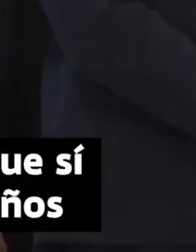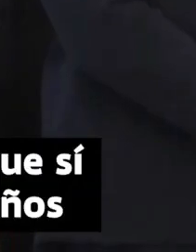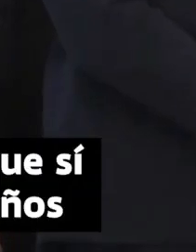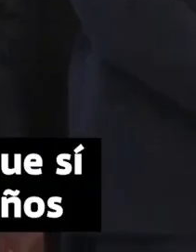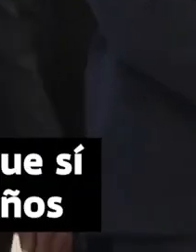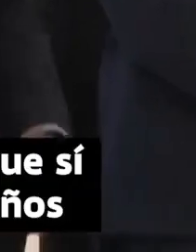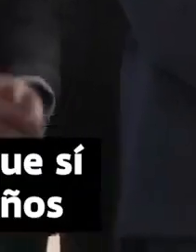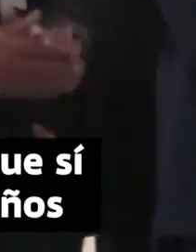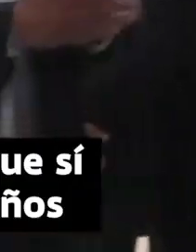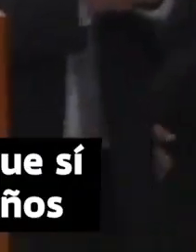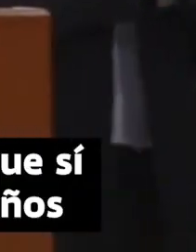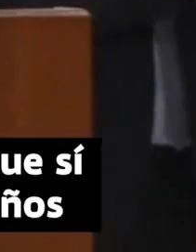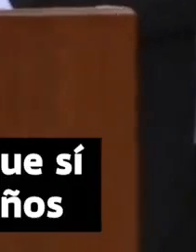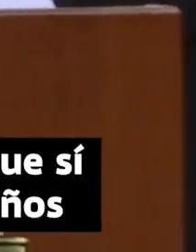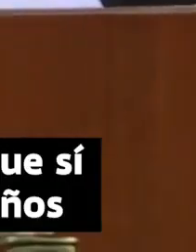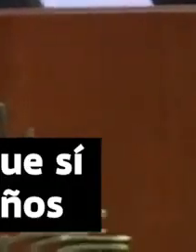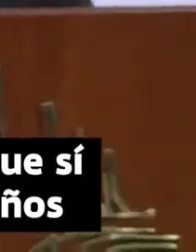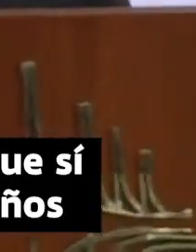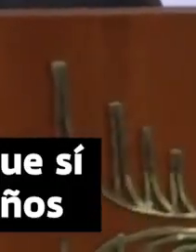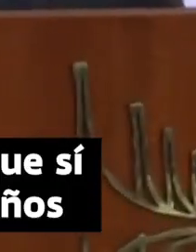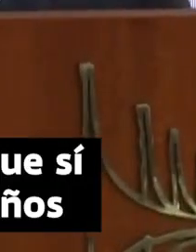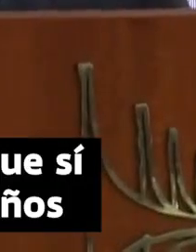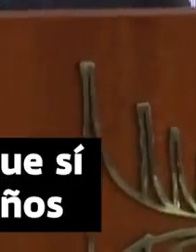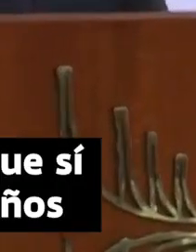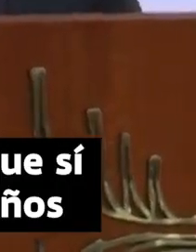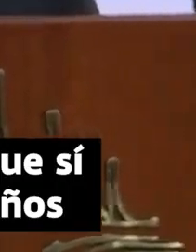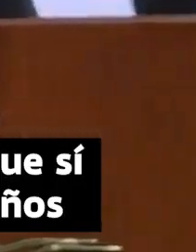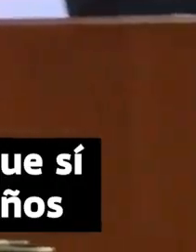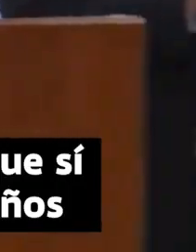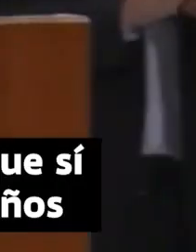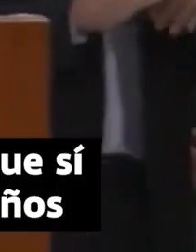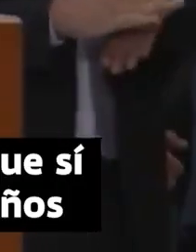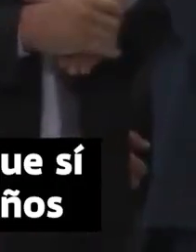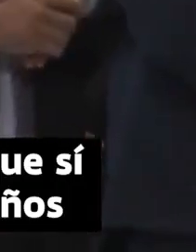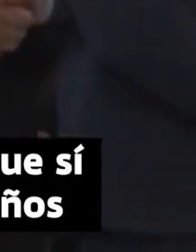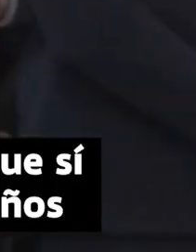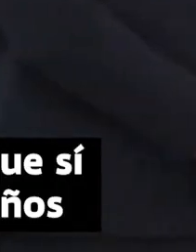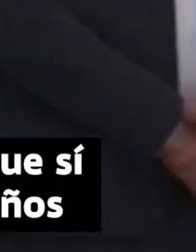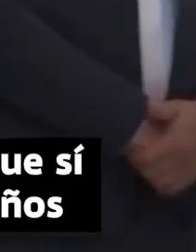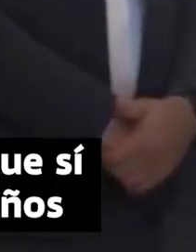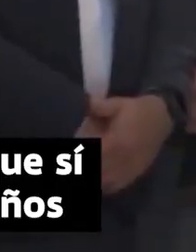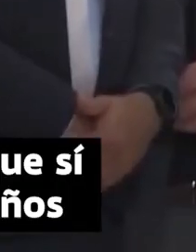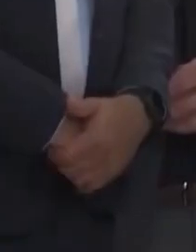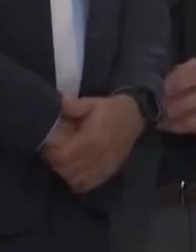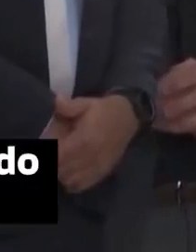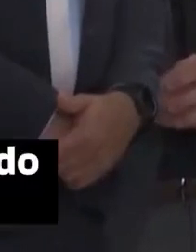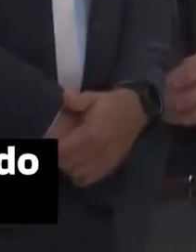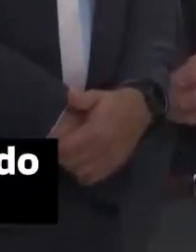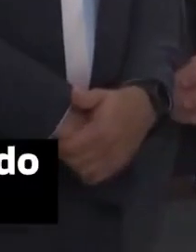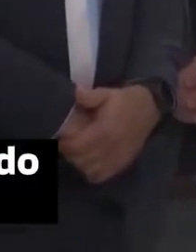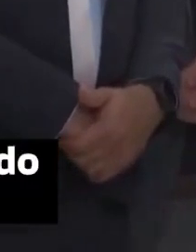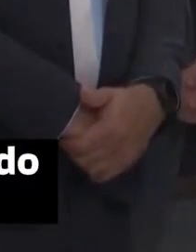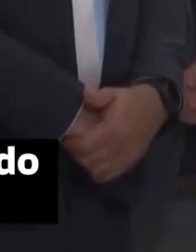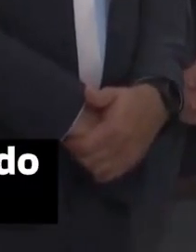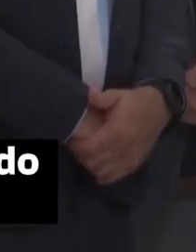não sei se o presidente ou se o ex-presidente mandou. O que eu sei é que ele tem culpa porque ele passou 4 anos